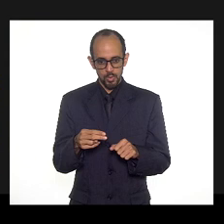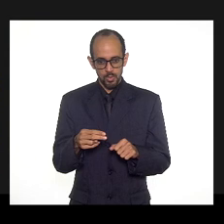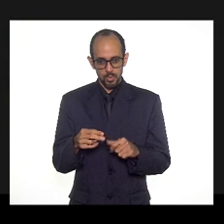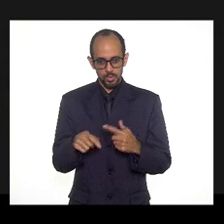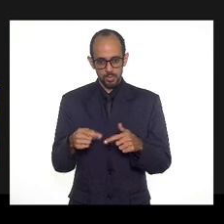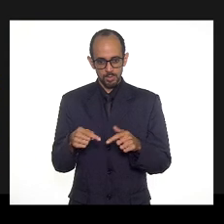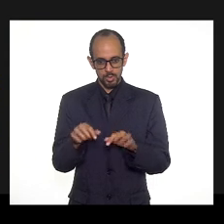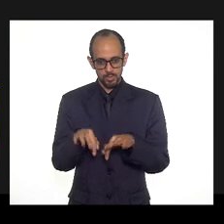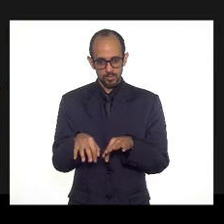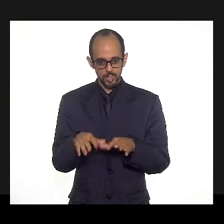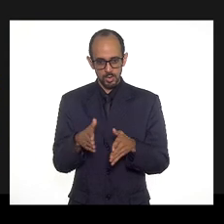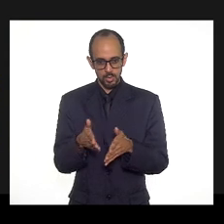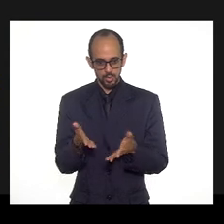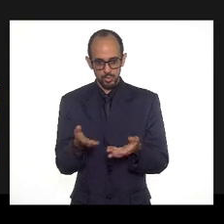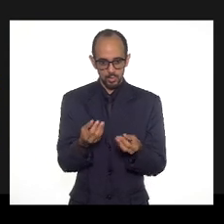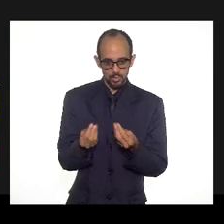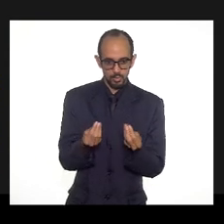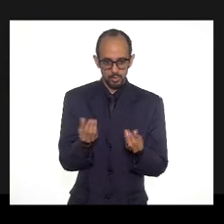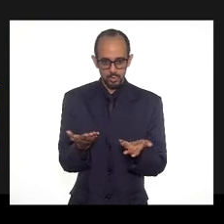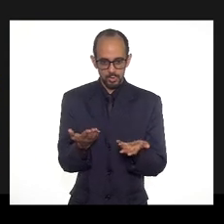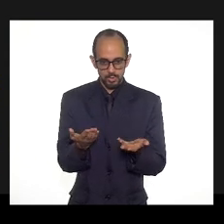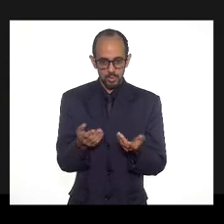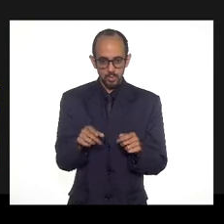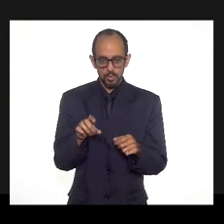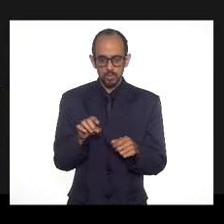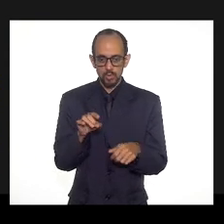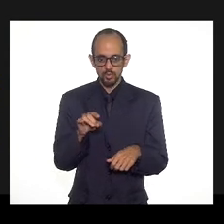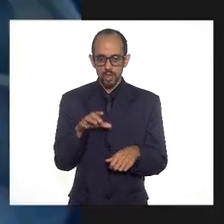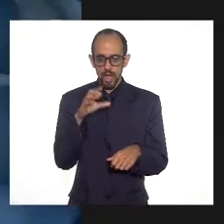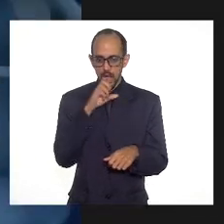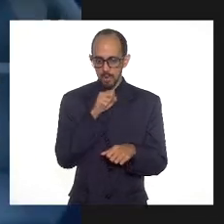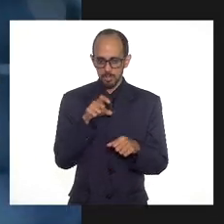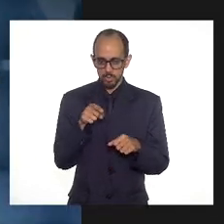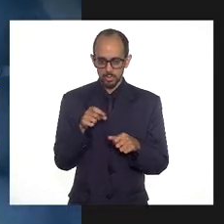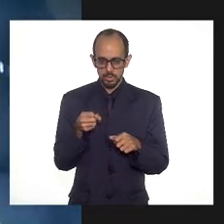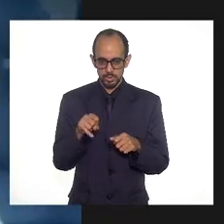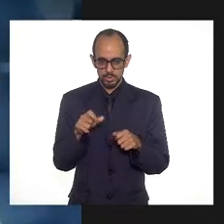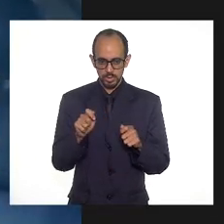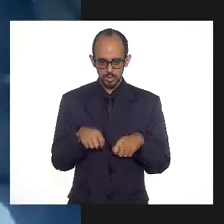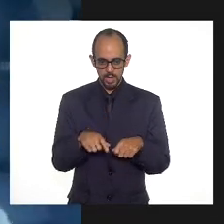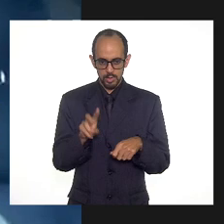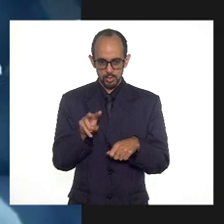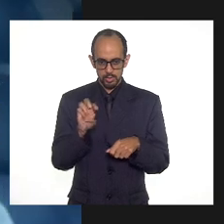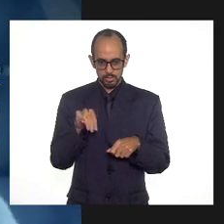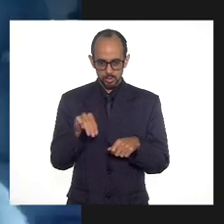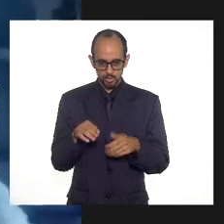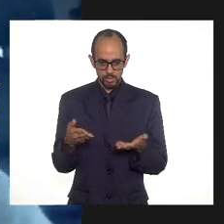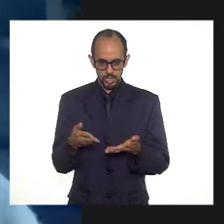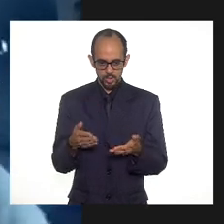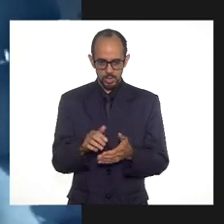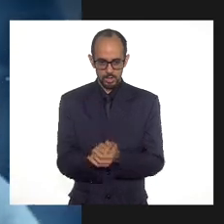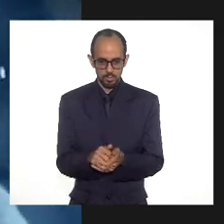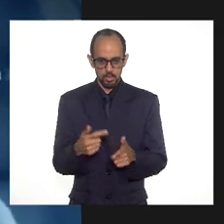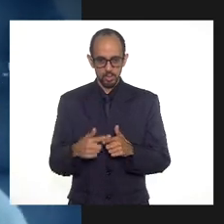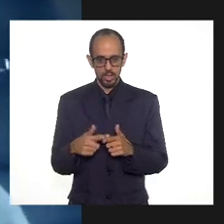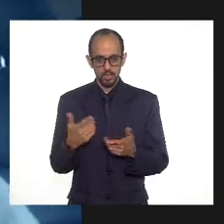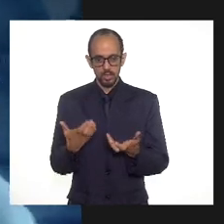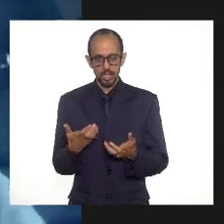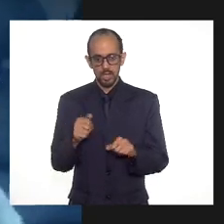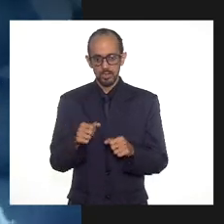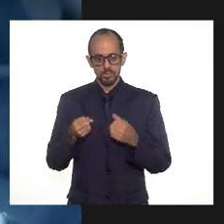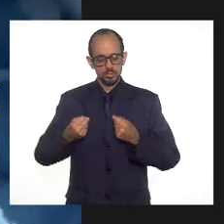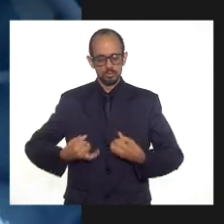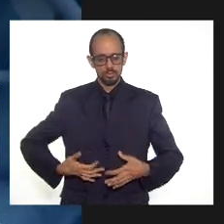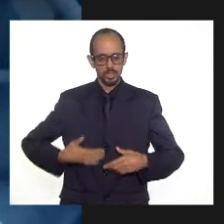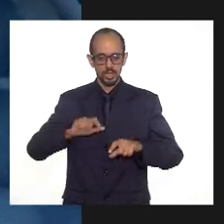uma parte? Como é que a senhora quer? Não, se você pudesse me ceder os seus 2 minutos, eu agradeceria, que eu queria poder explicar